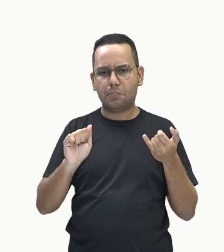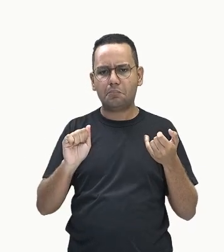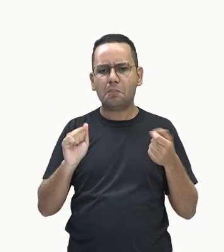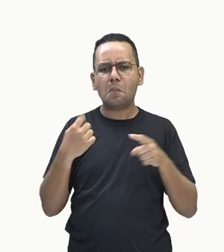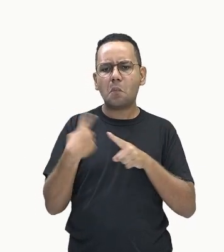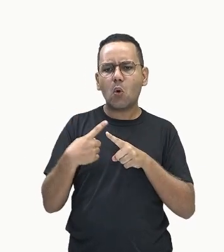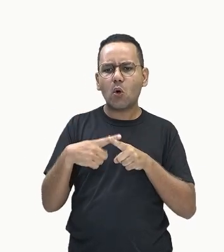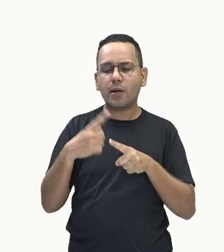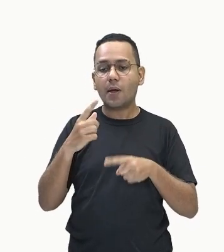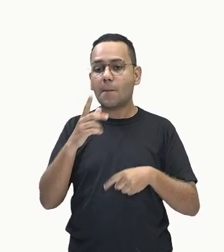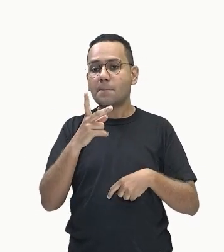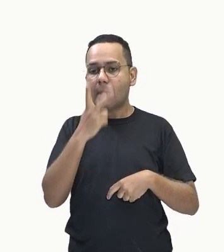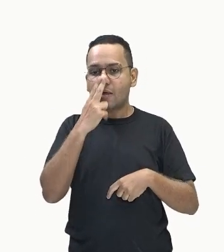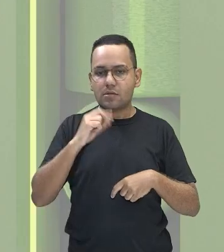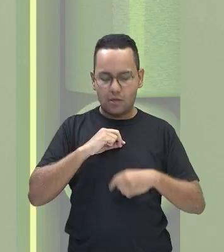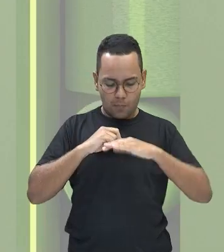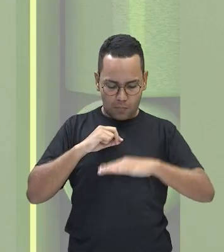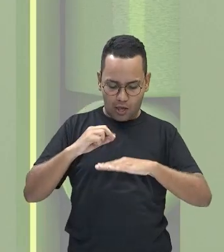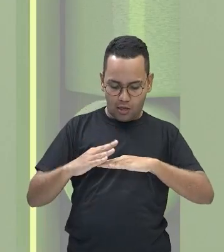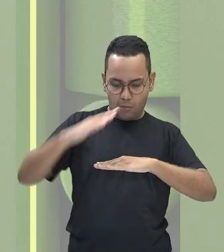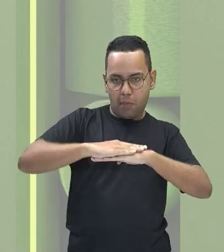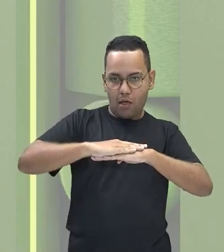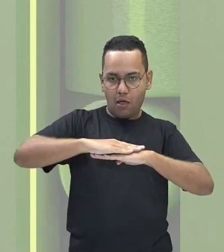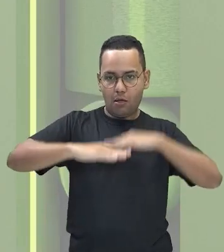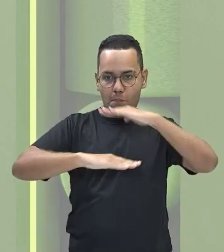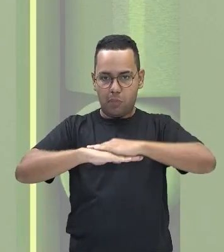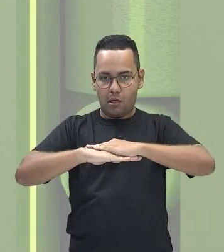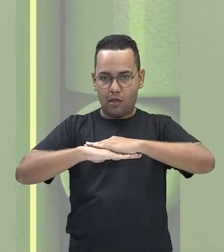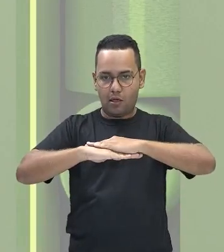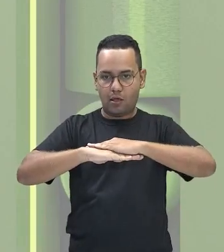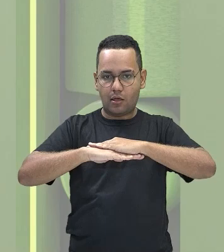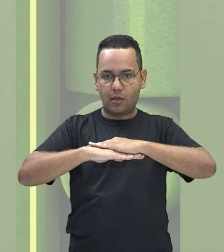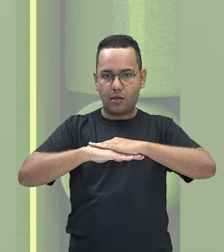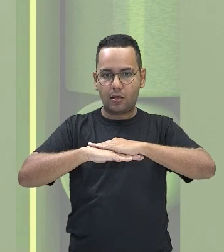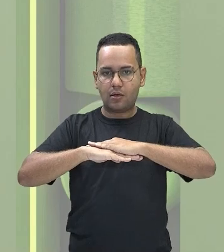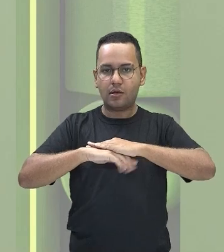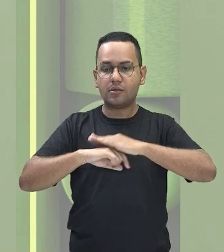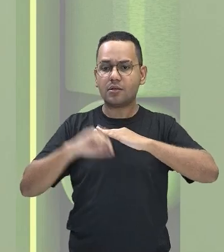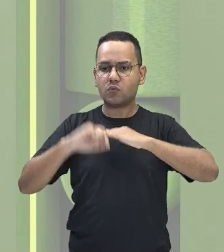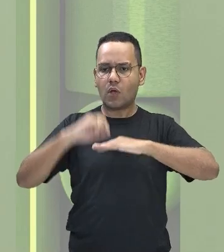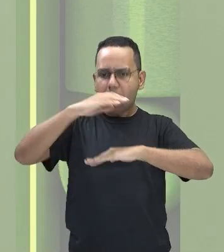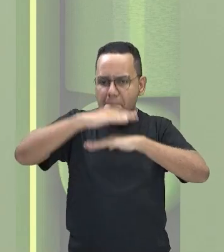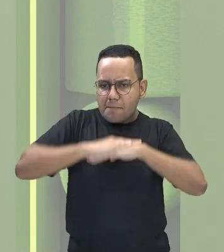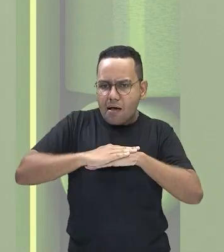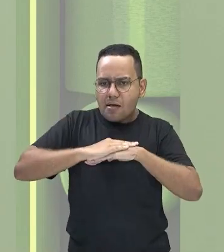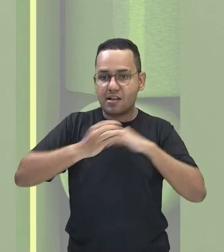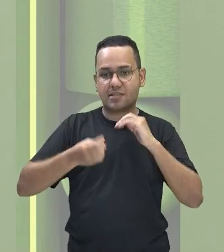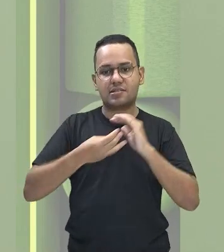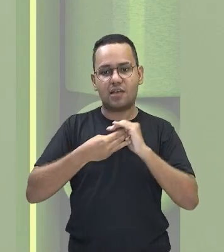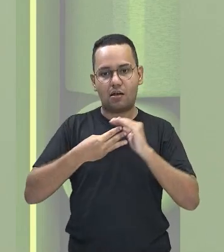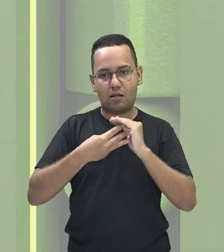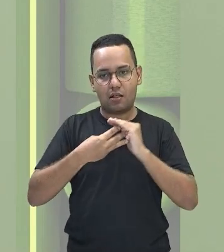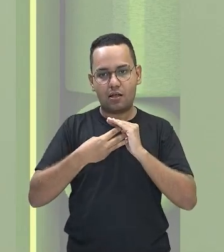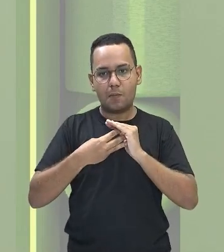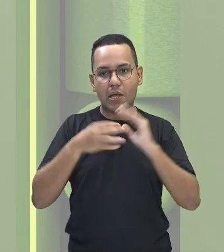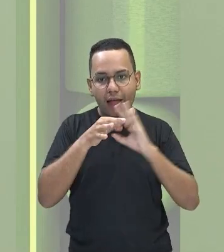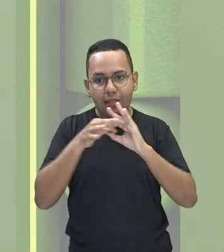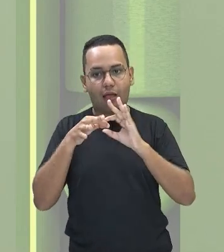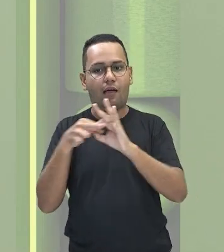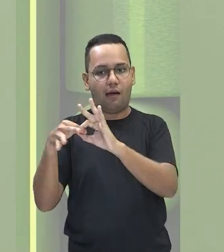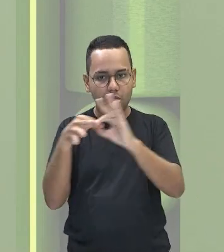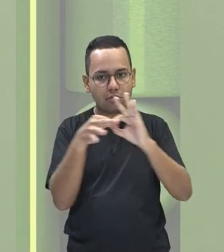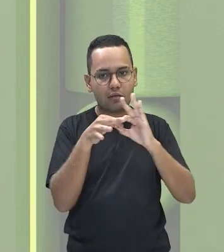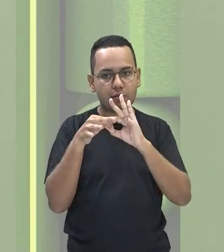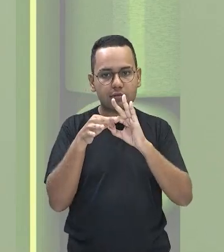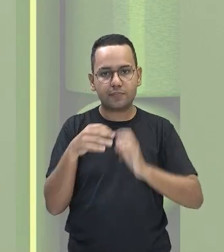ficar coberto, tá bom? E por isso ele é classificado como escamoso. São células muito achatadas, né, ligadas umas às outras,